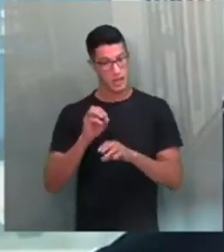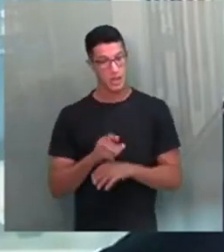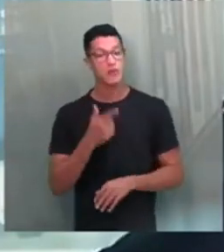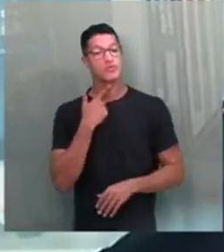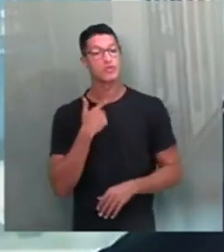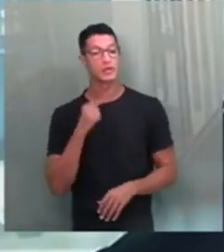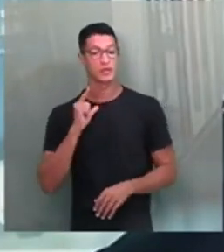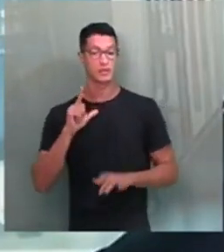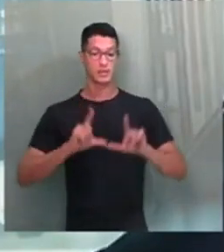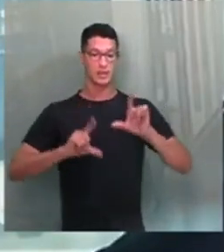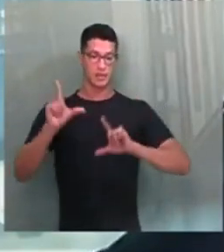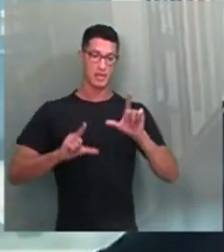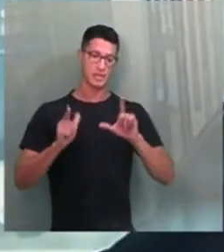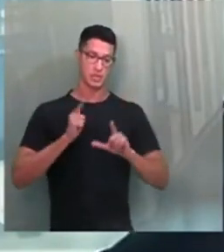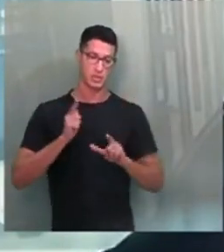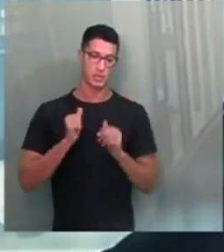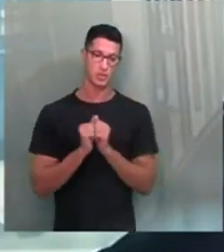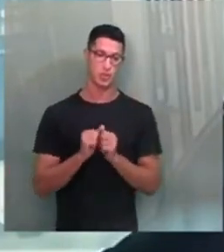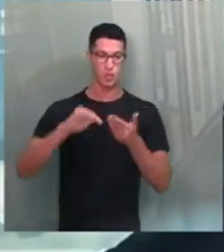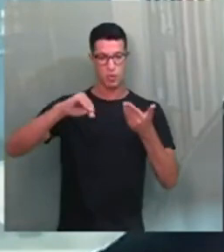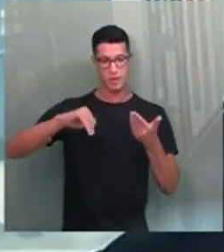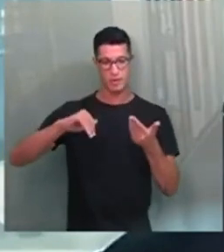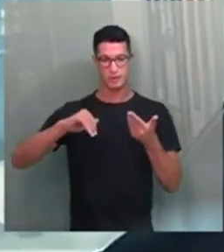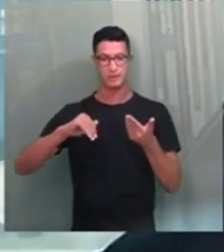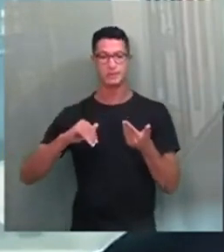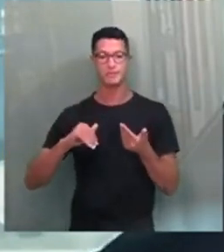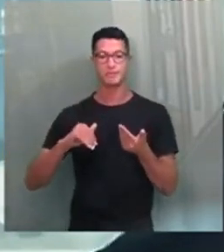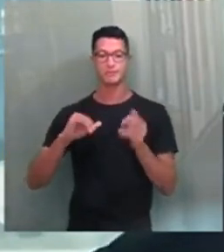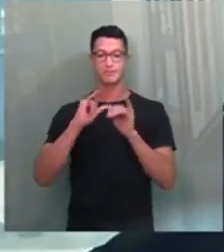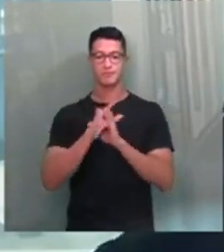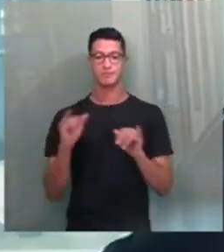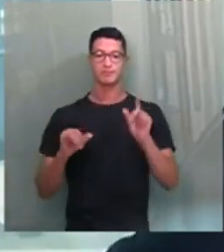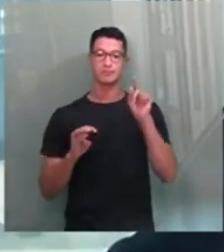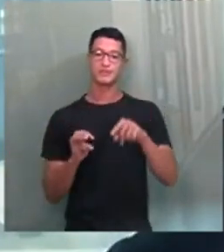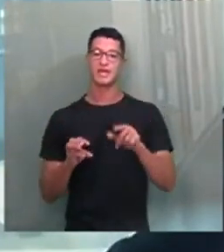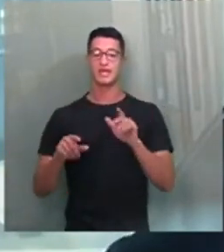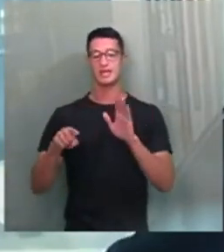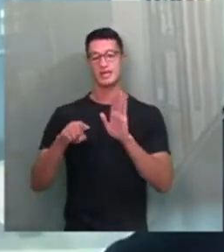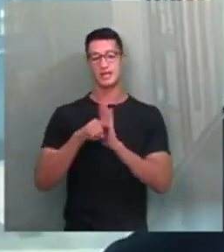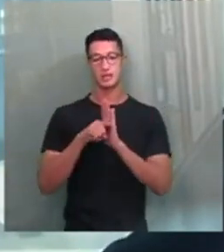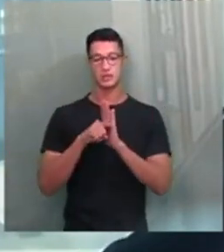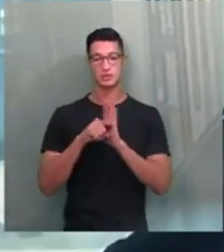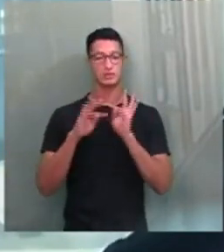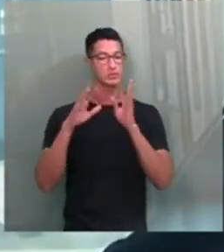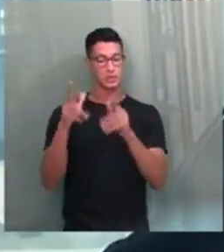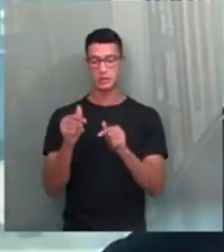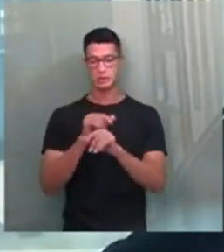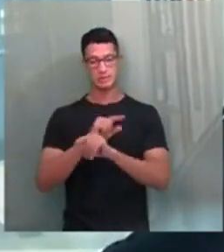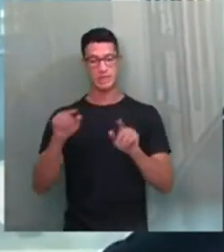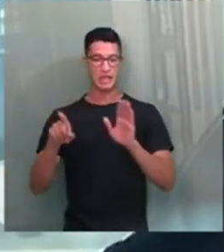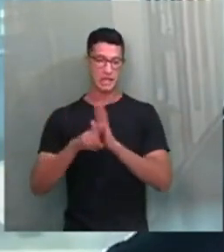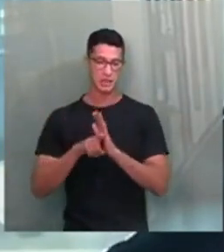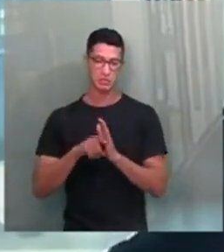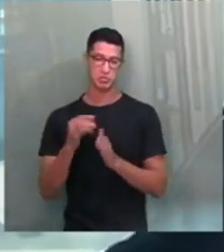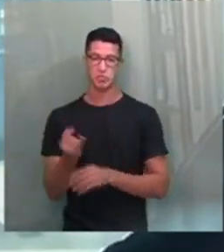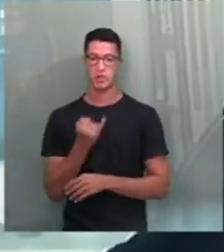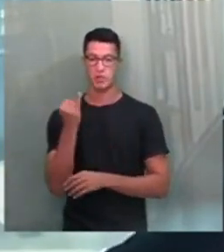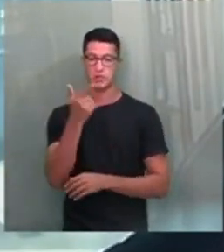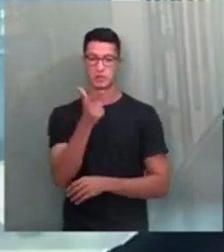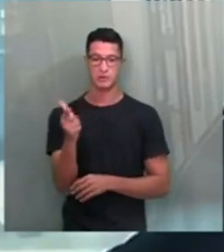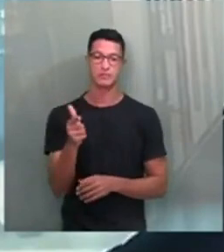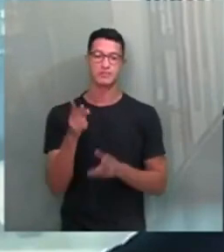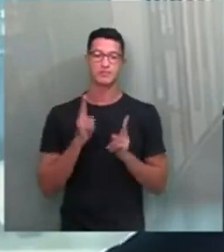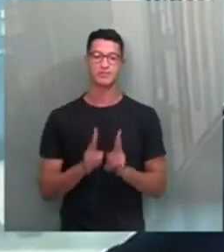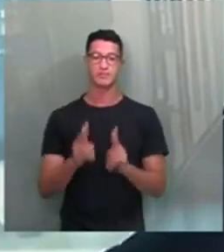vontade que a imprensa tinha com o Congresso. Só se divulgava o que era negativo, nunca se divulgava aquilo que era importante. Sempre